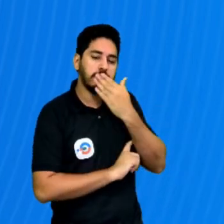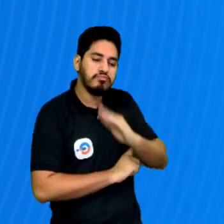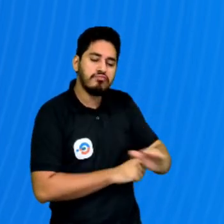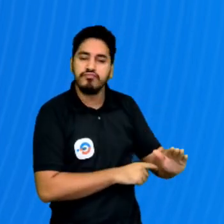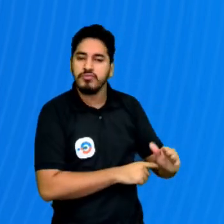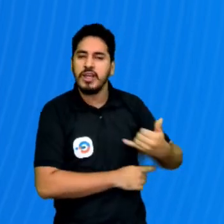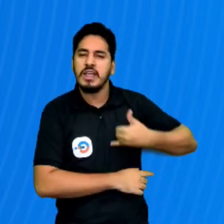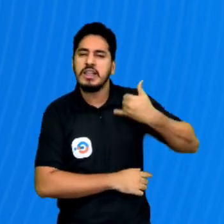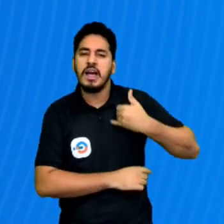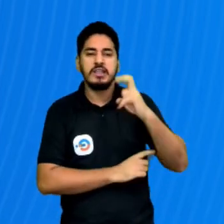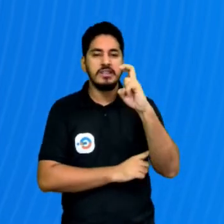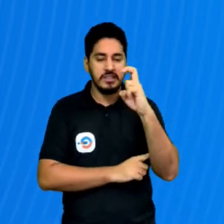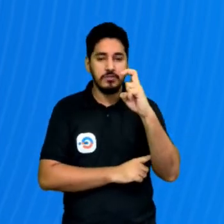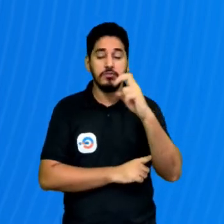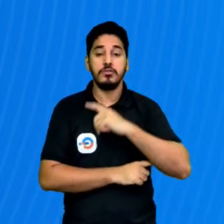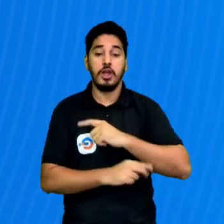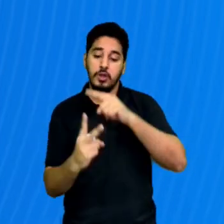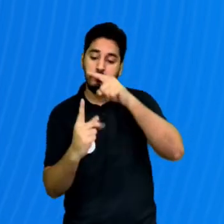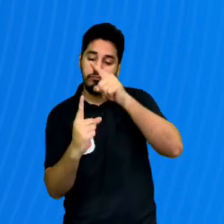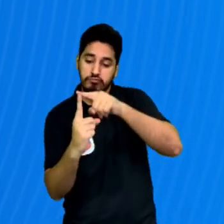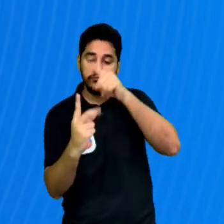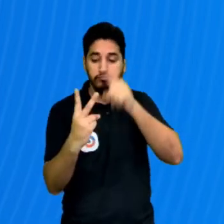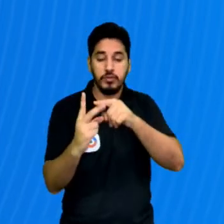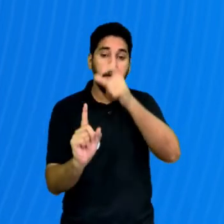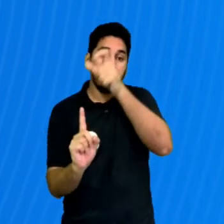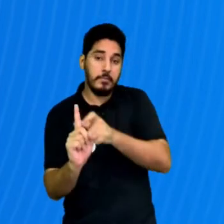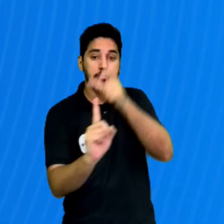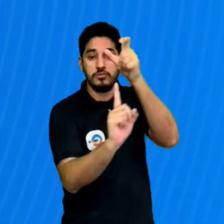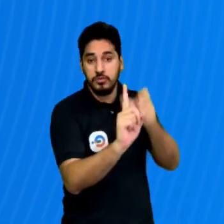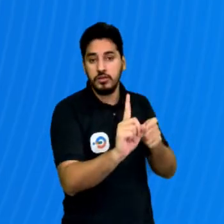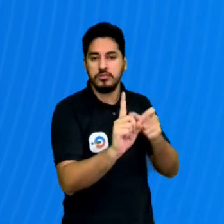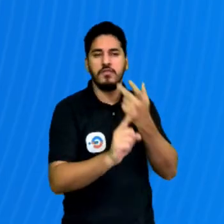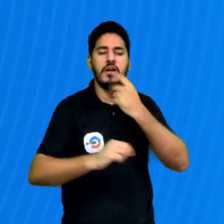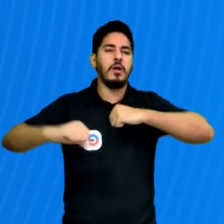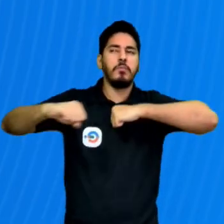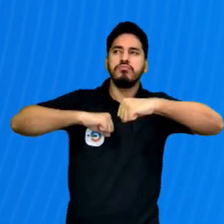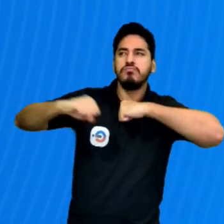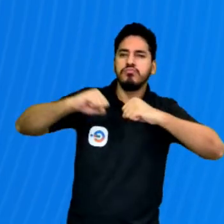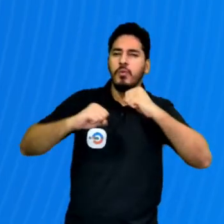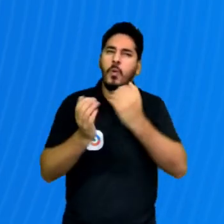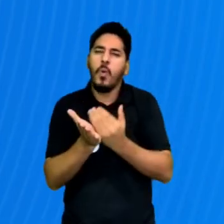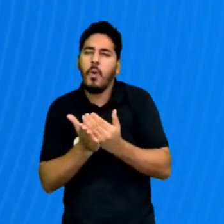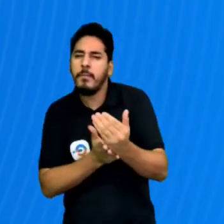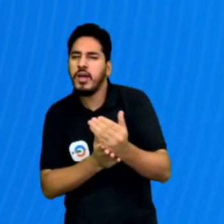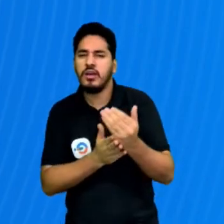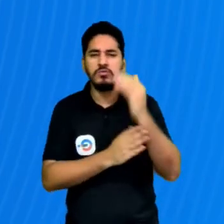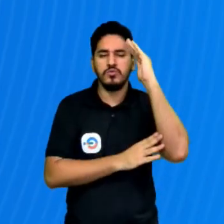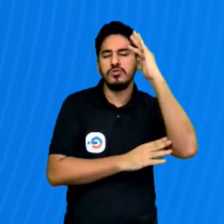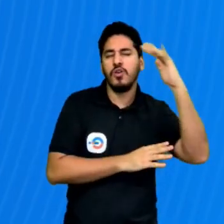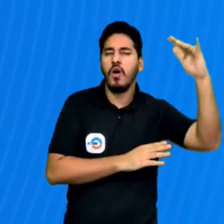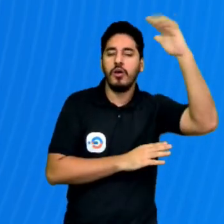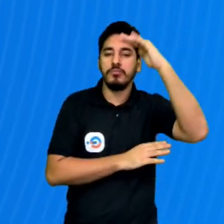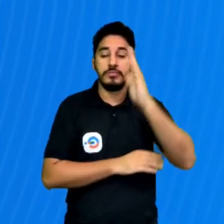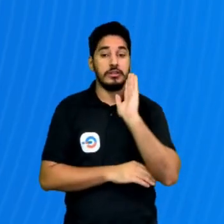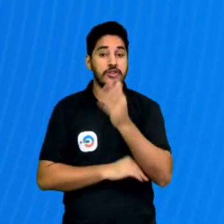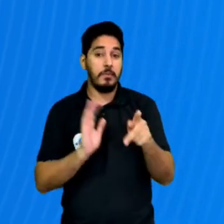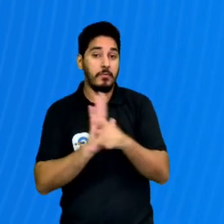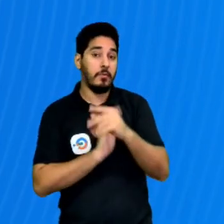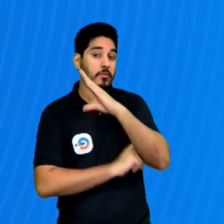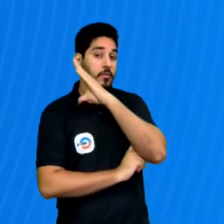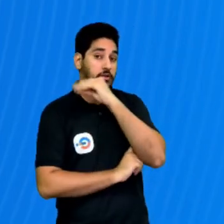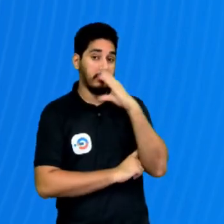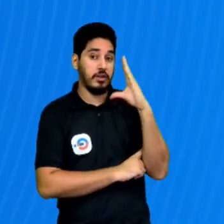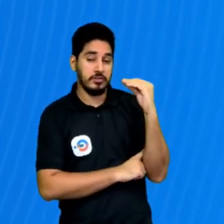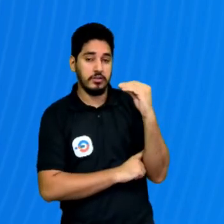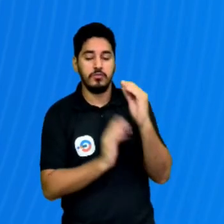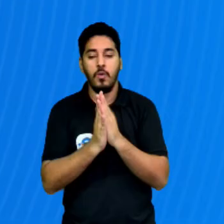anos, traz dois personagens que debatem sobre a natureza dos sonhos. Já entre as obras indicadas para adolescentes, o